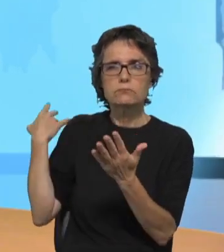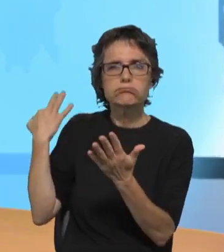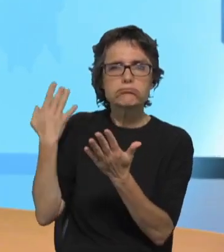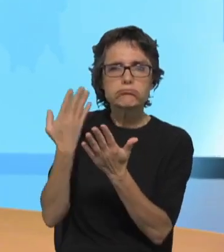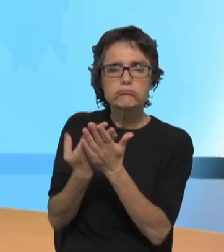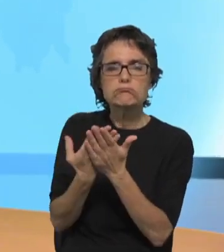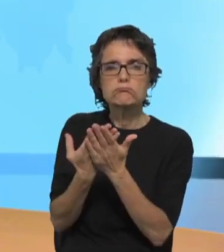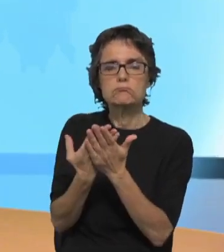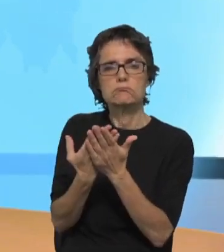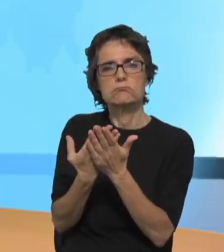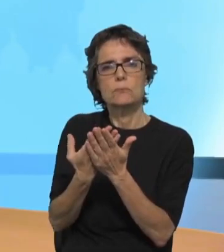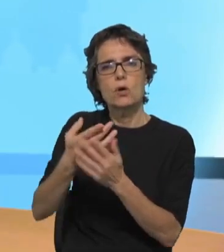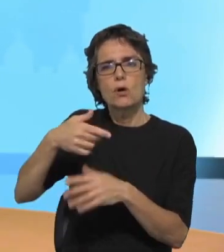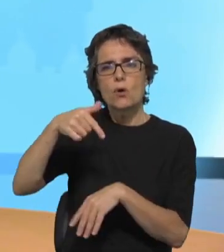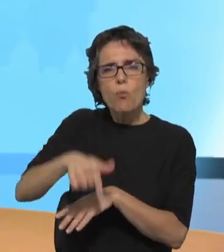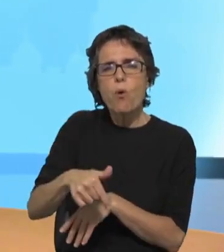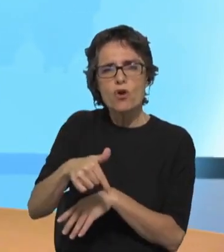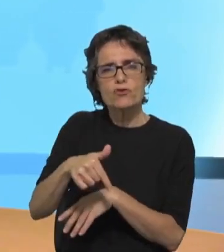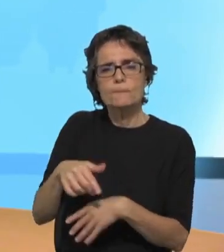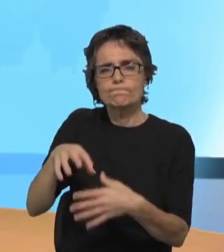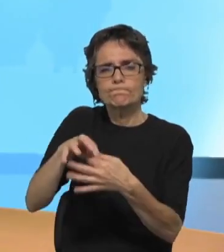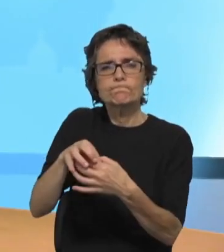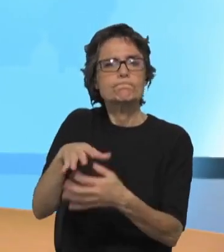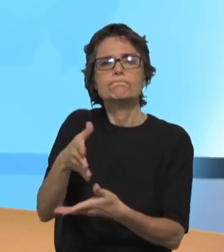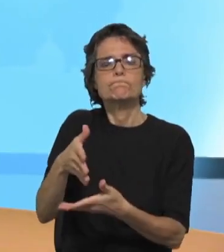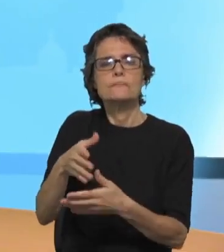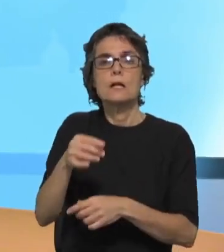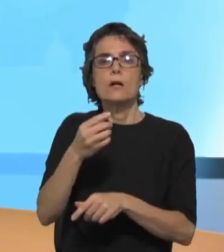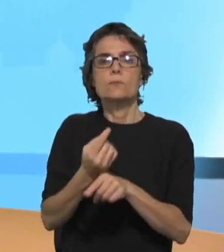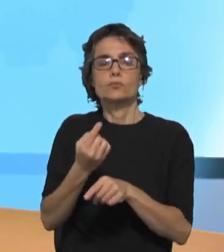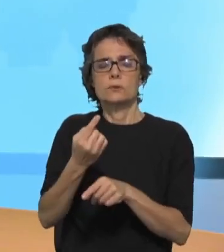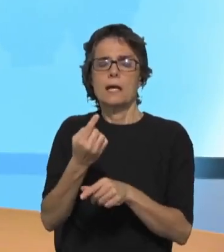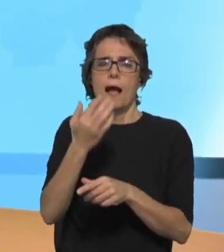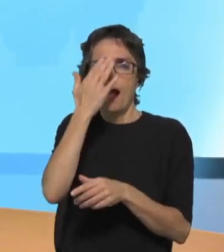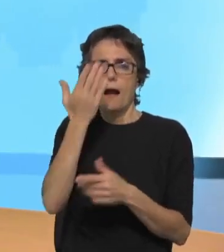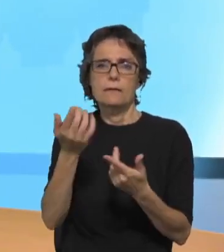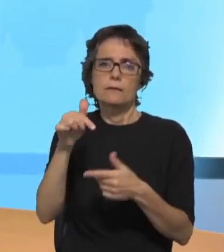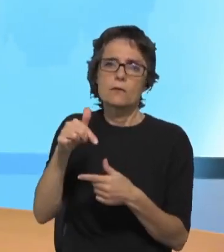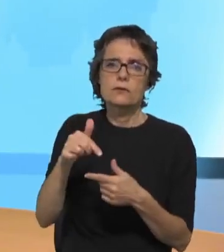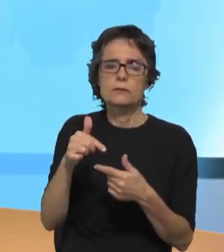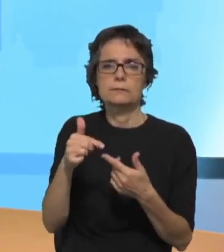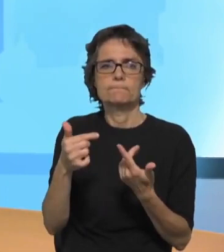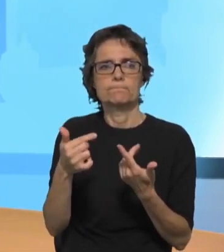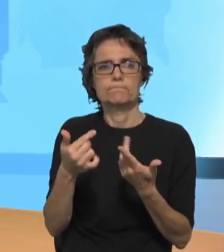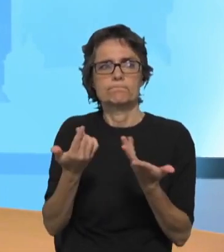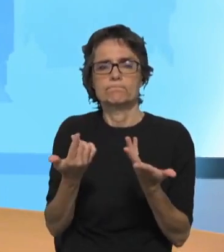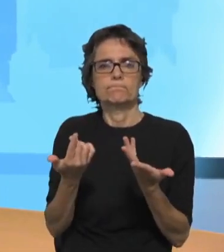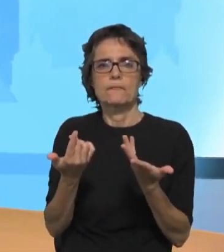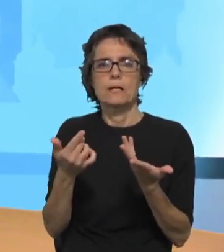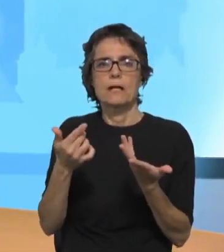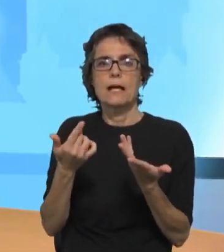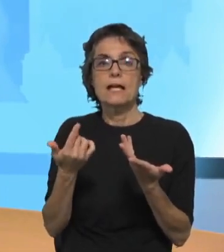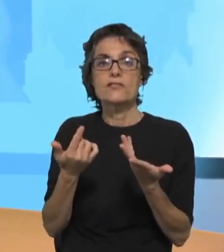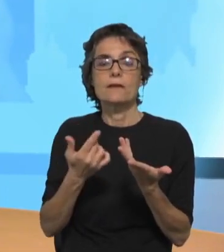fio? Há aqui pertenças que são cada vez mais alargadas, de onde decorre também